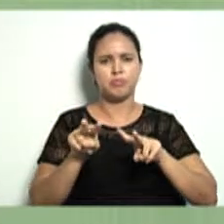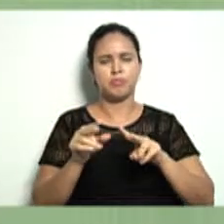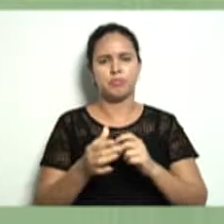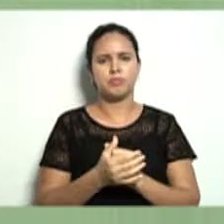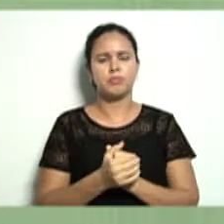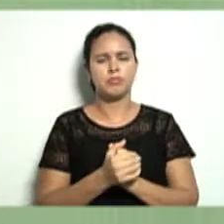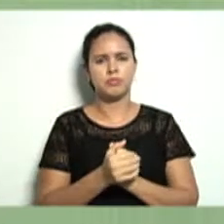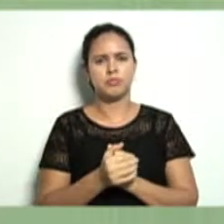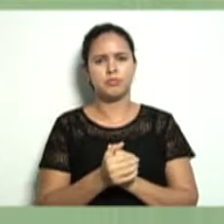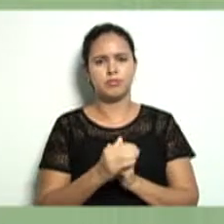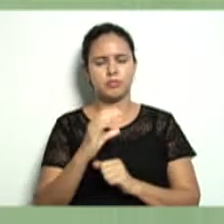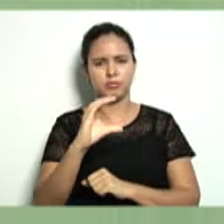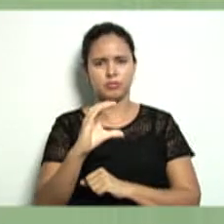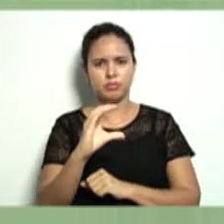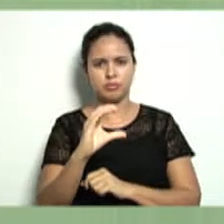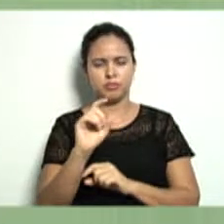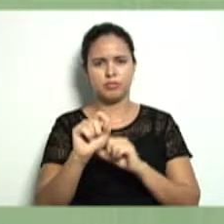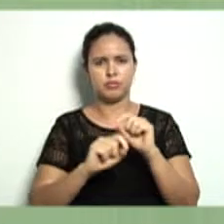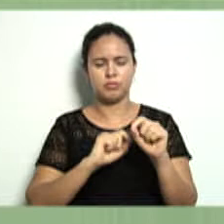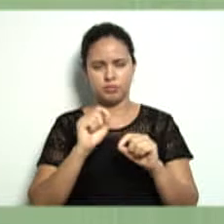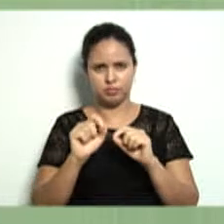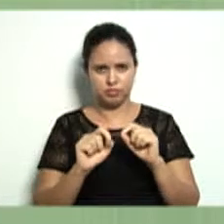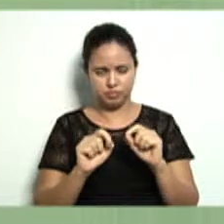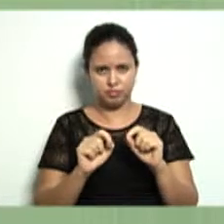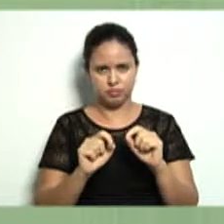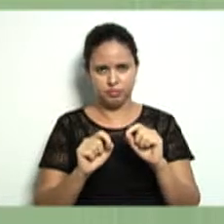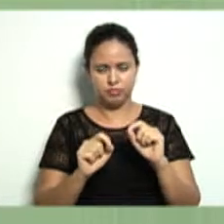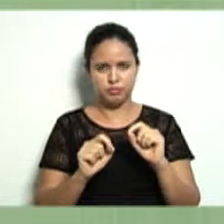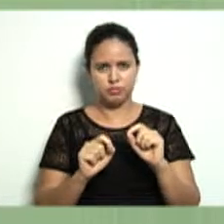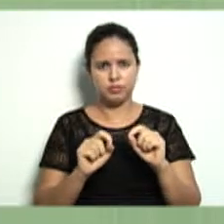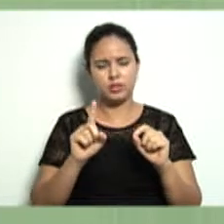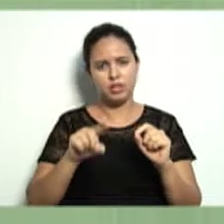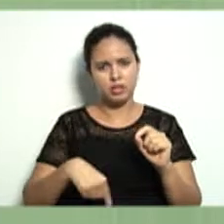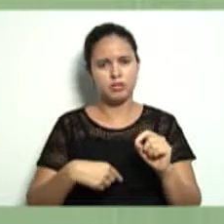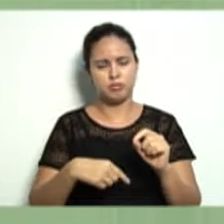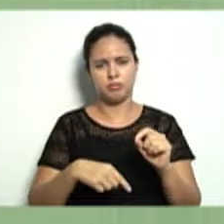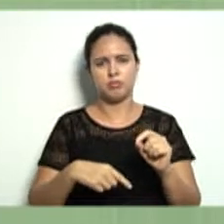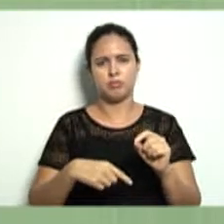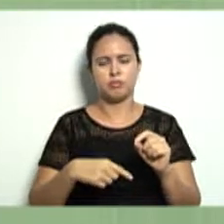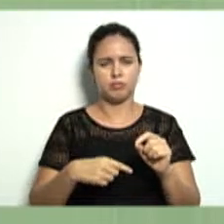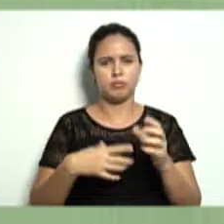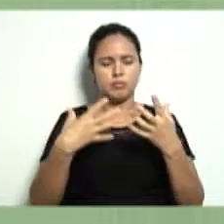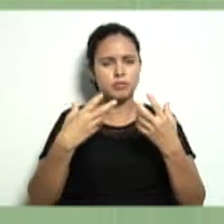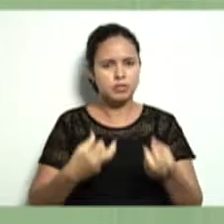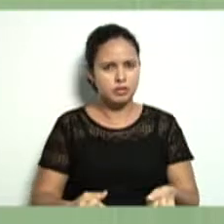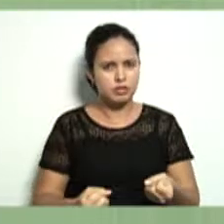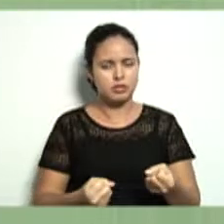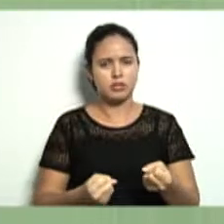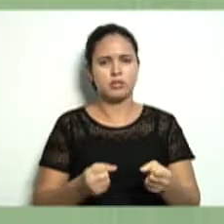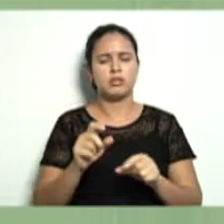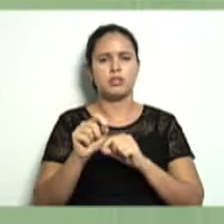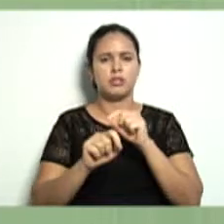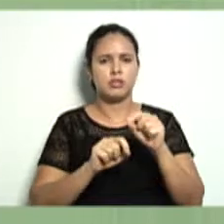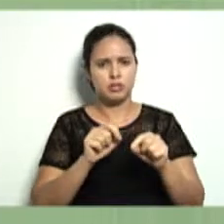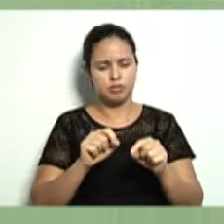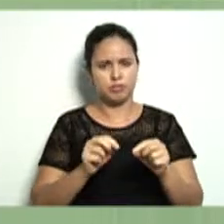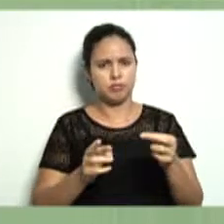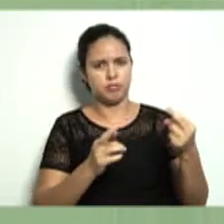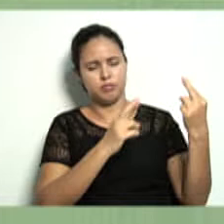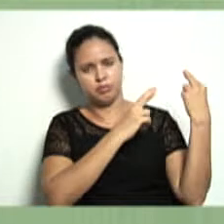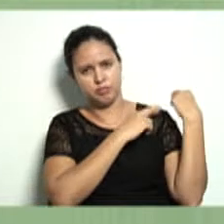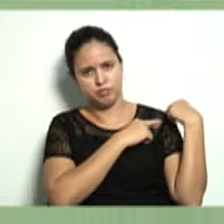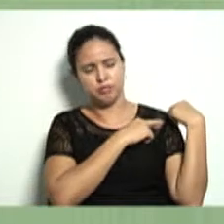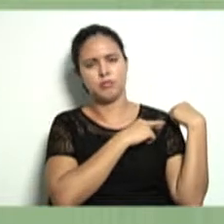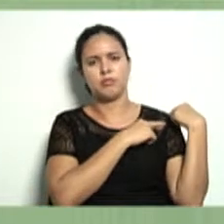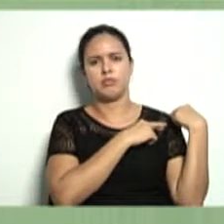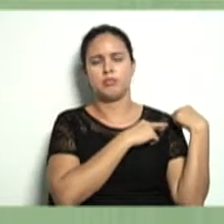A alternativa C, ela diz o seguinte: a tendência de assumir menores riscos, porque a responsabilidade